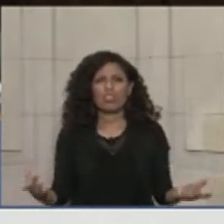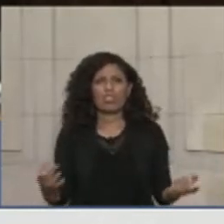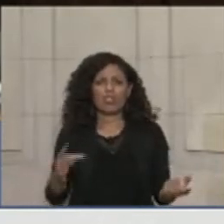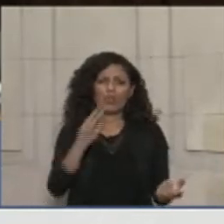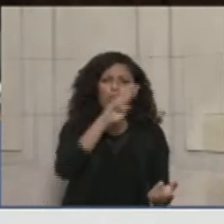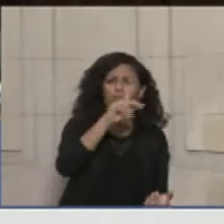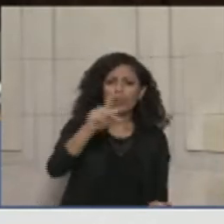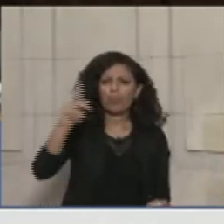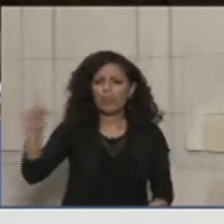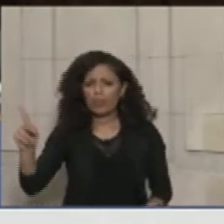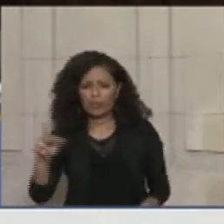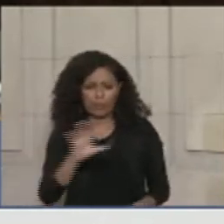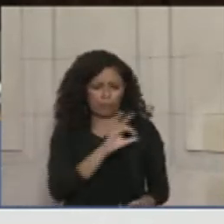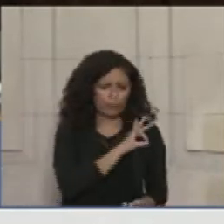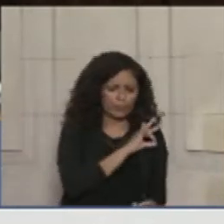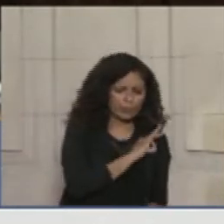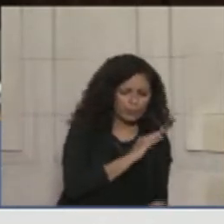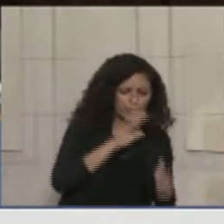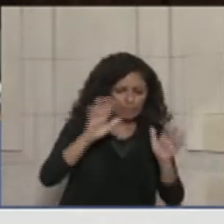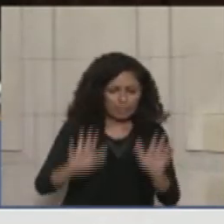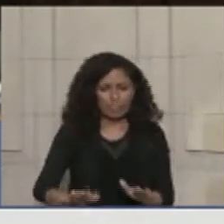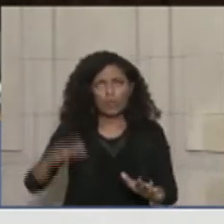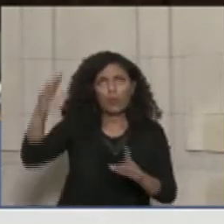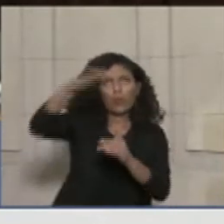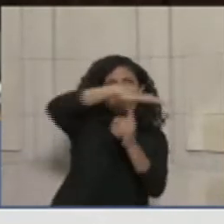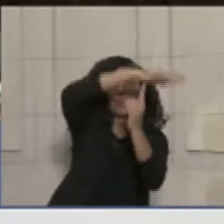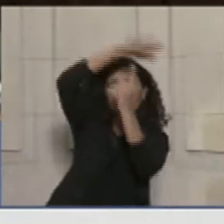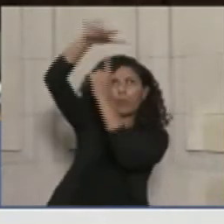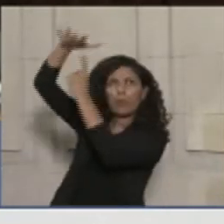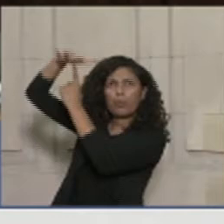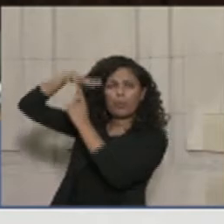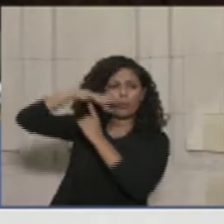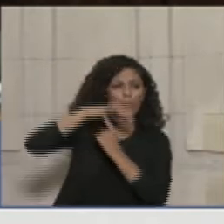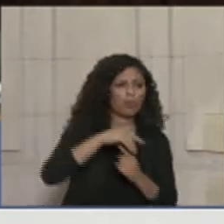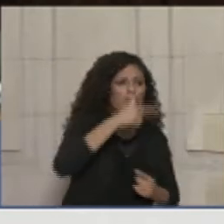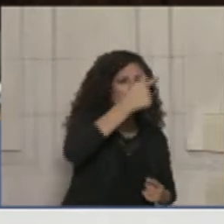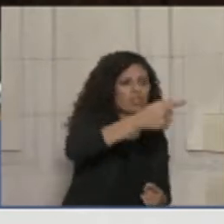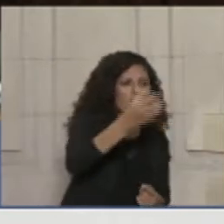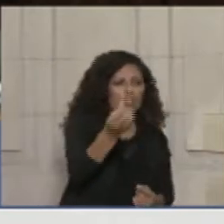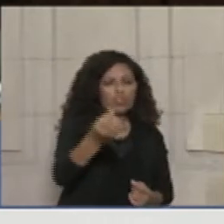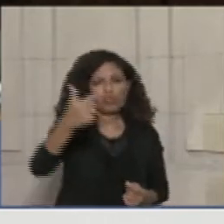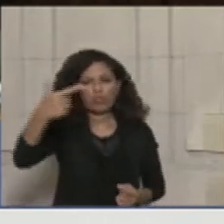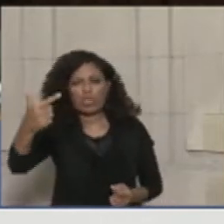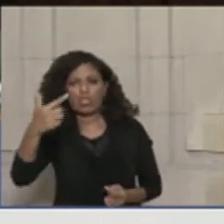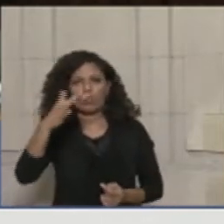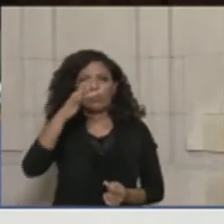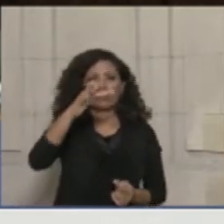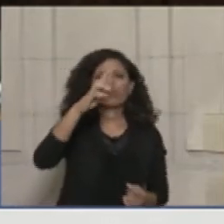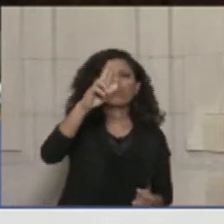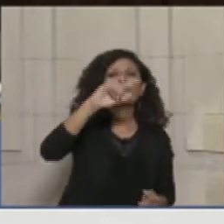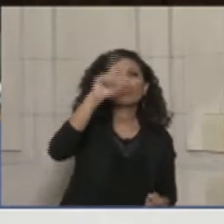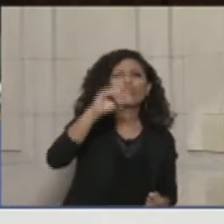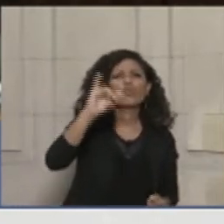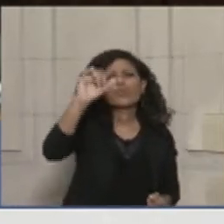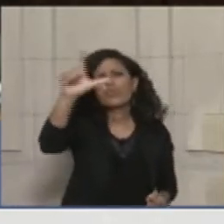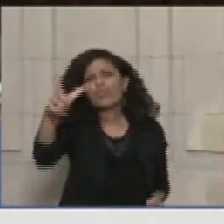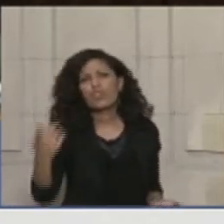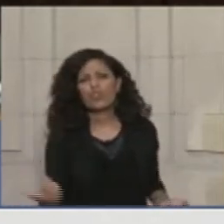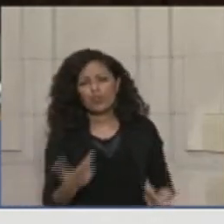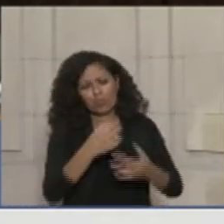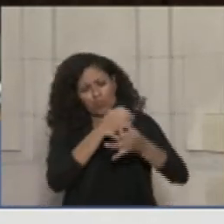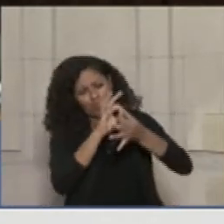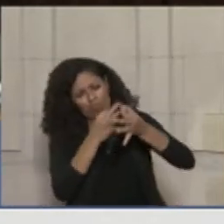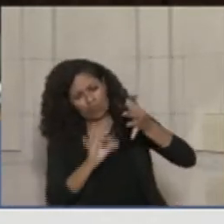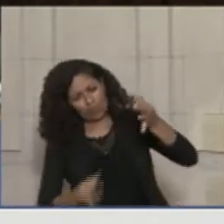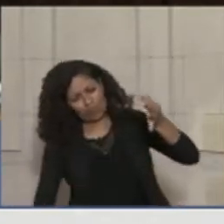UPP, caveirão, helicóptero blindado, 762, fuzis, diversos equipamentos que